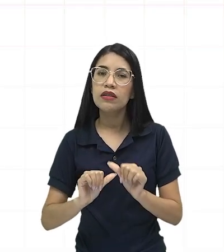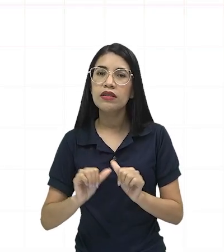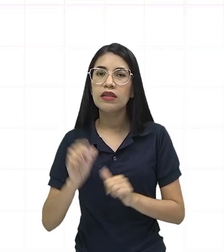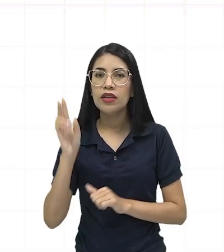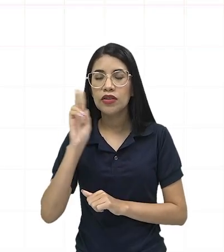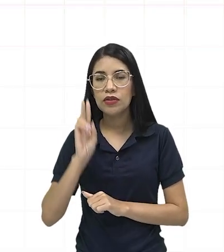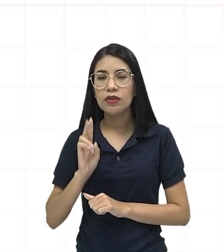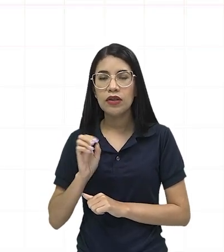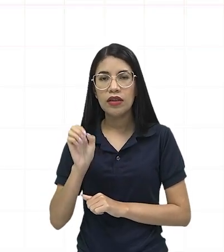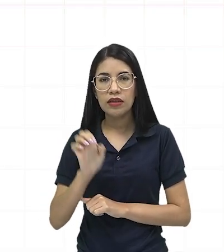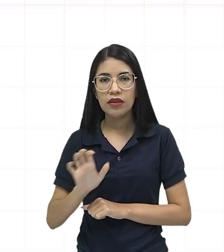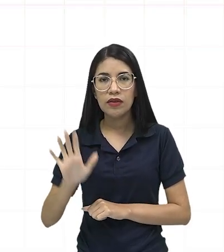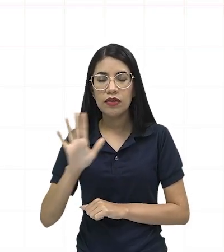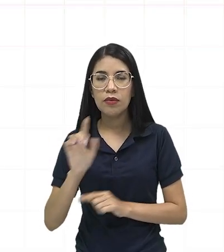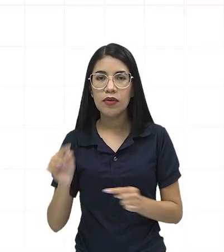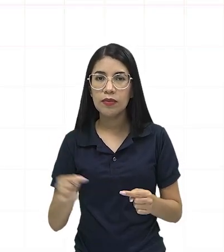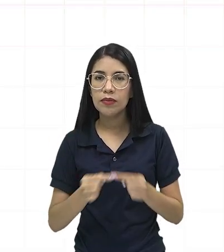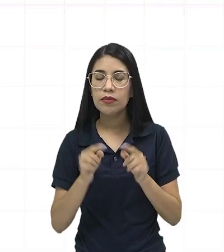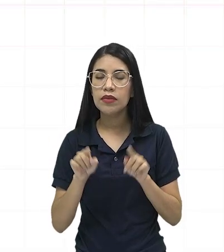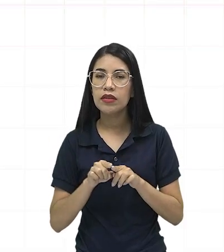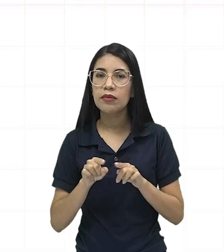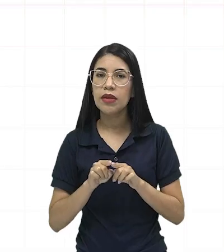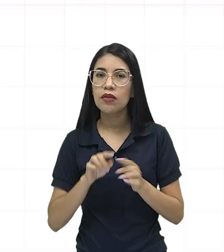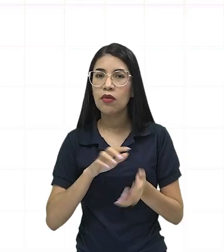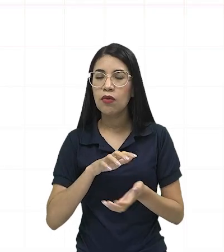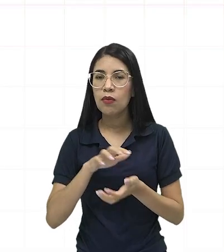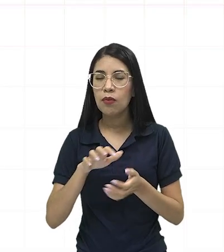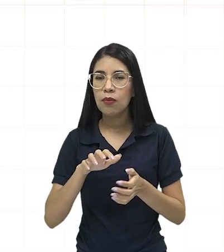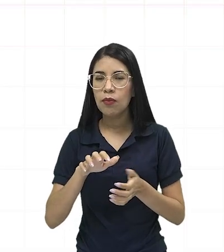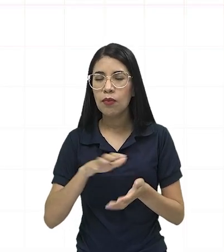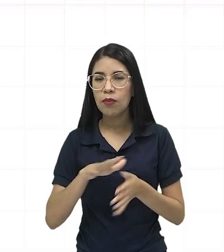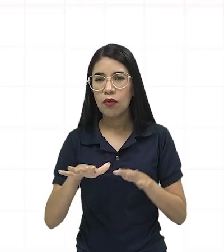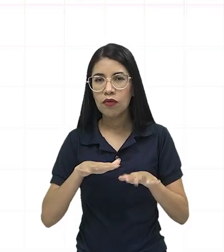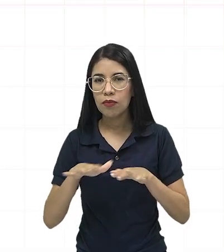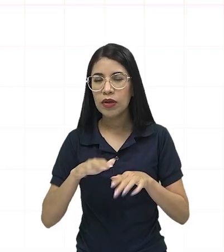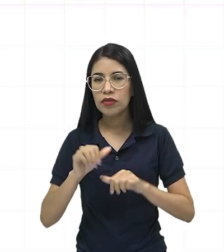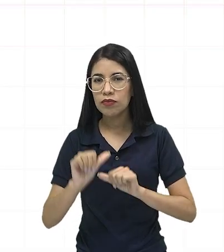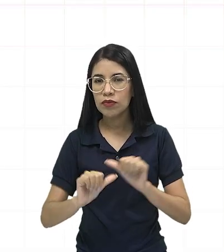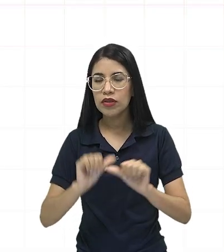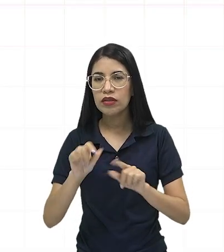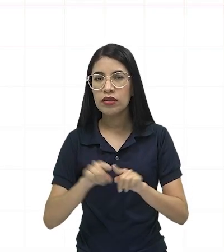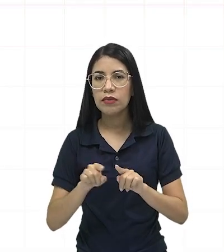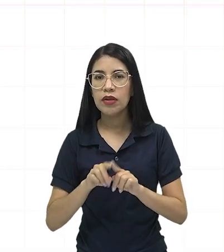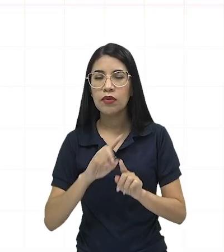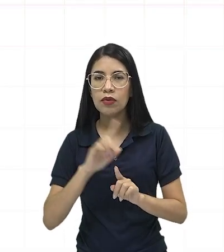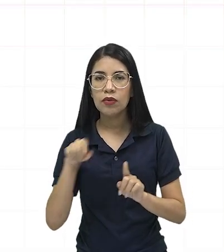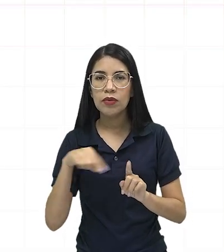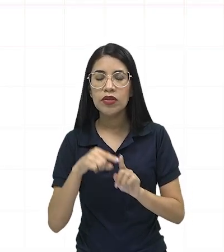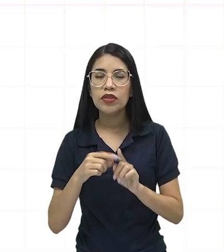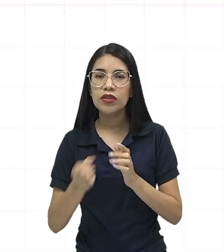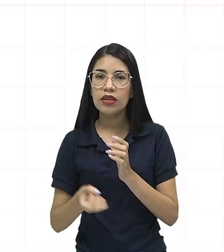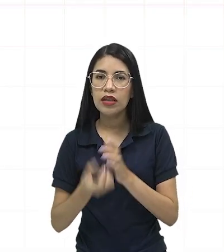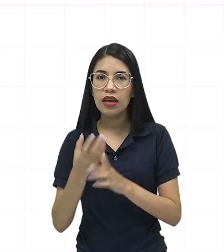história europeia, culminando em movimentos revolucionários que visavam a criação da